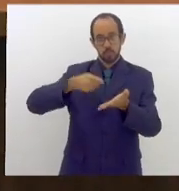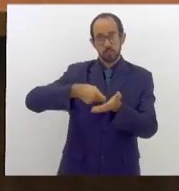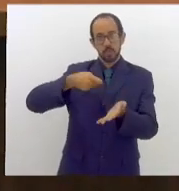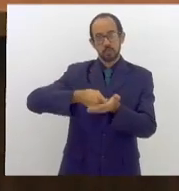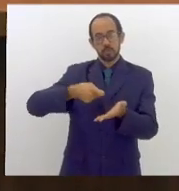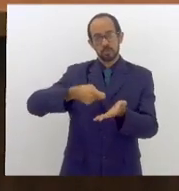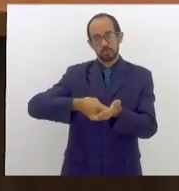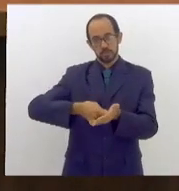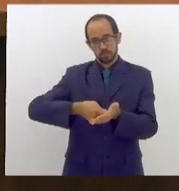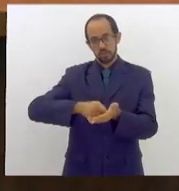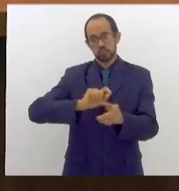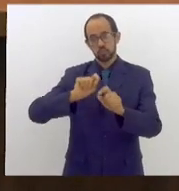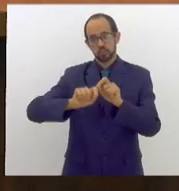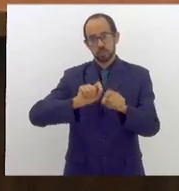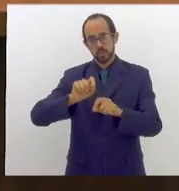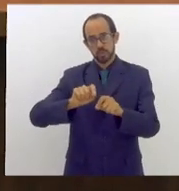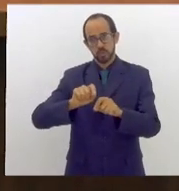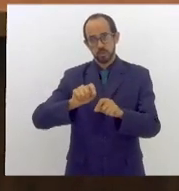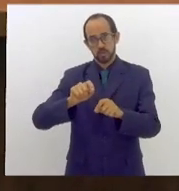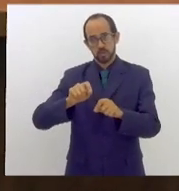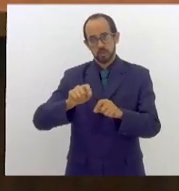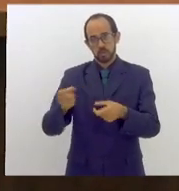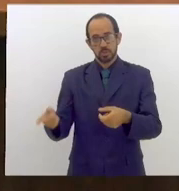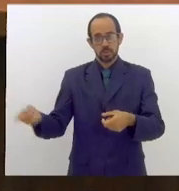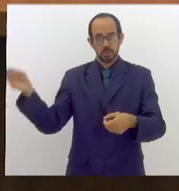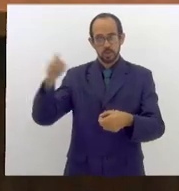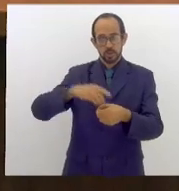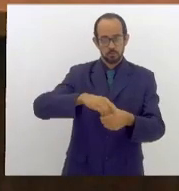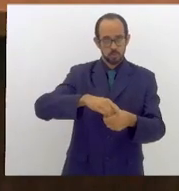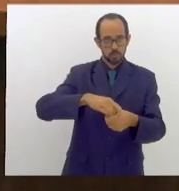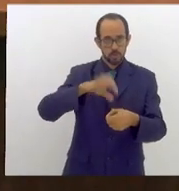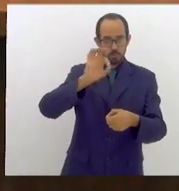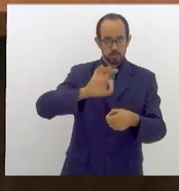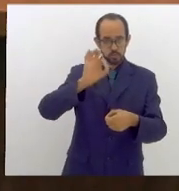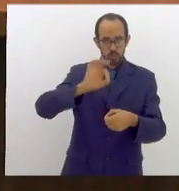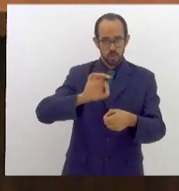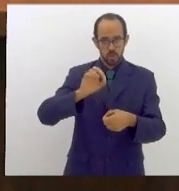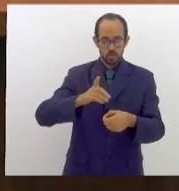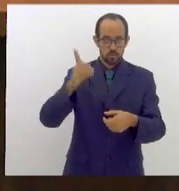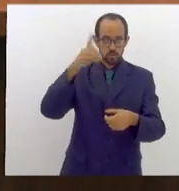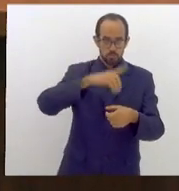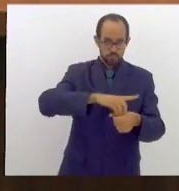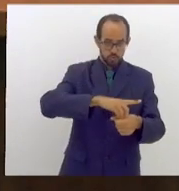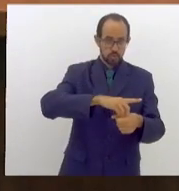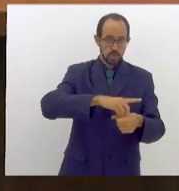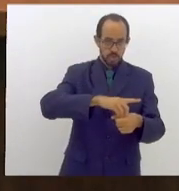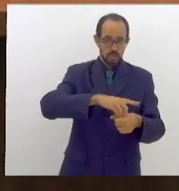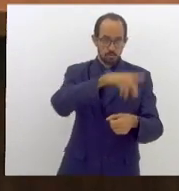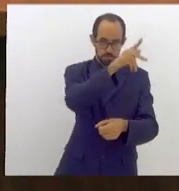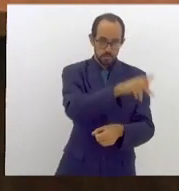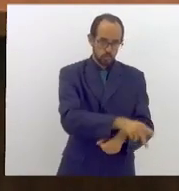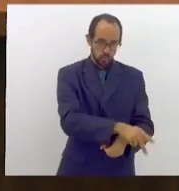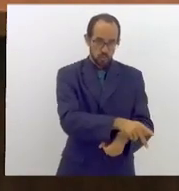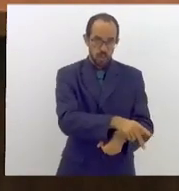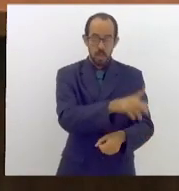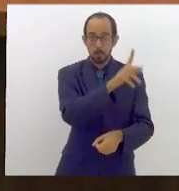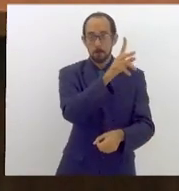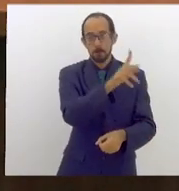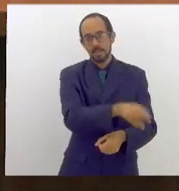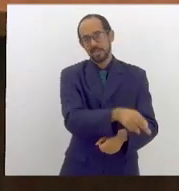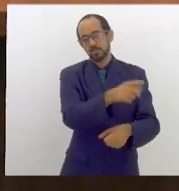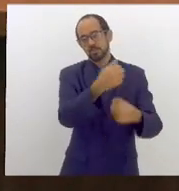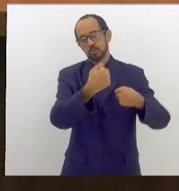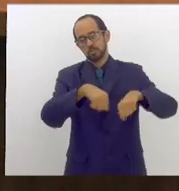o que botar o percentual que coloca o contribuinte é o mesmo